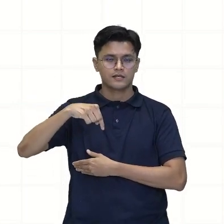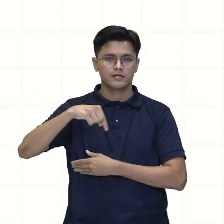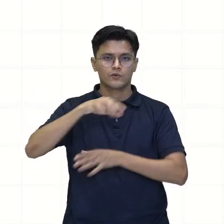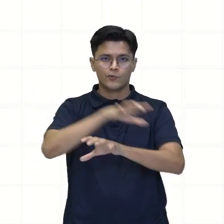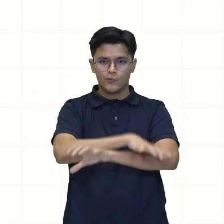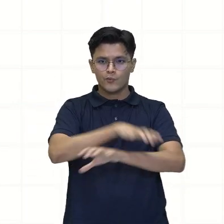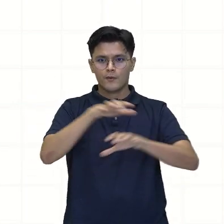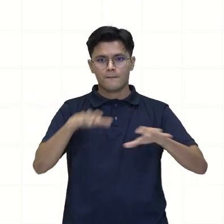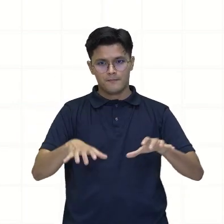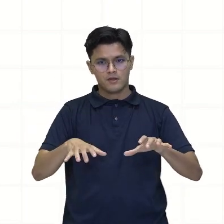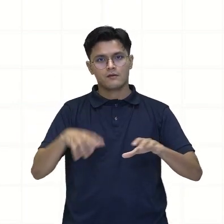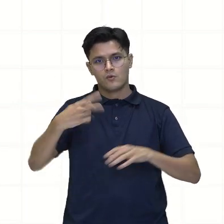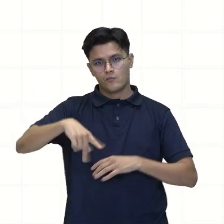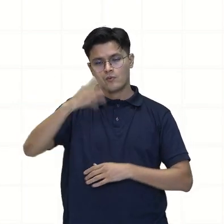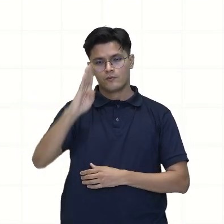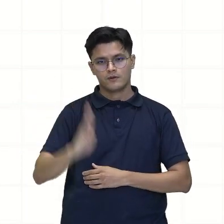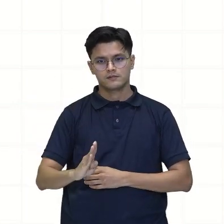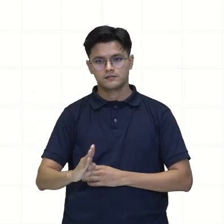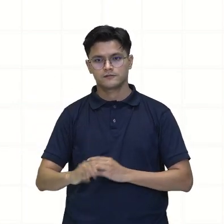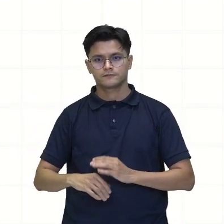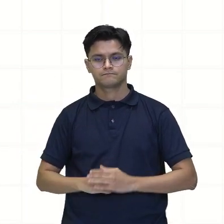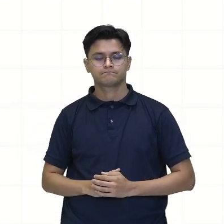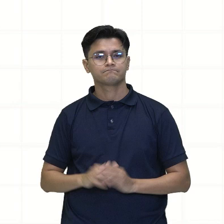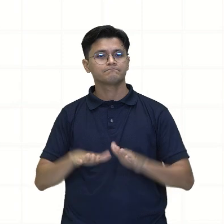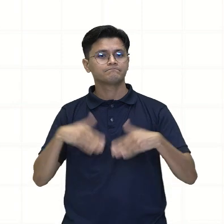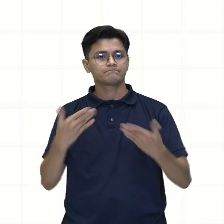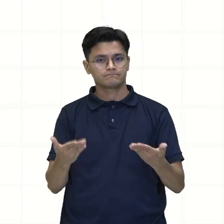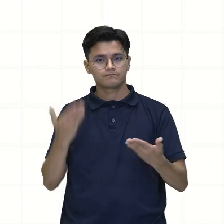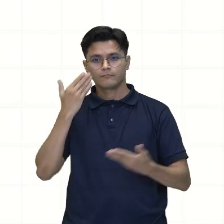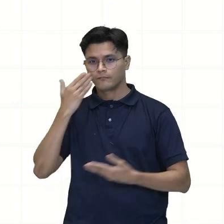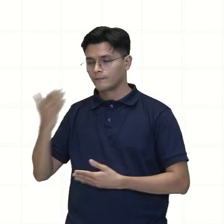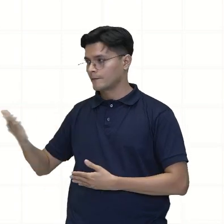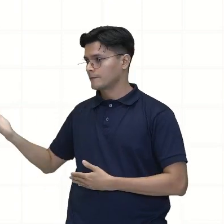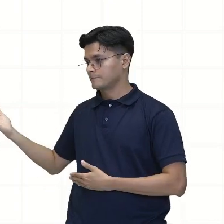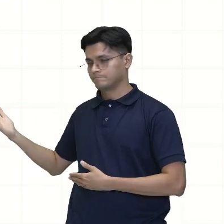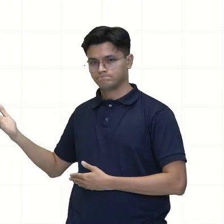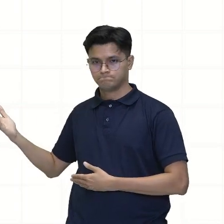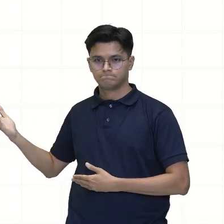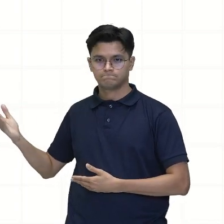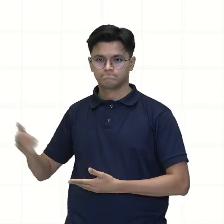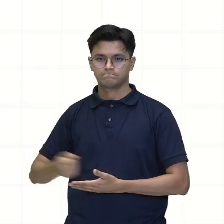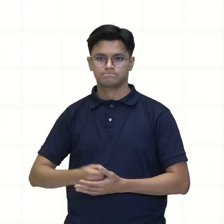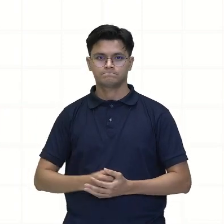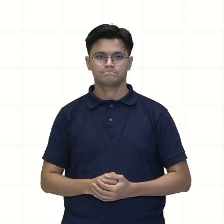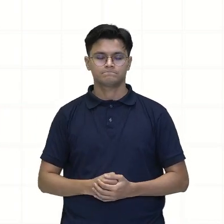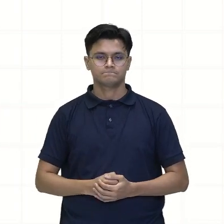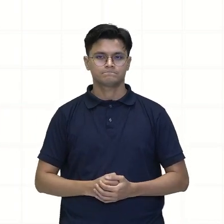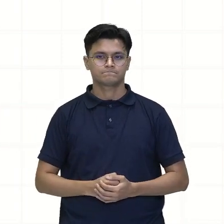nos biomas brasileiros. Então, observem que na